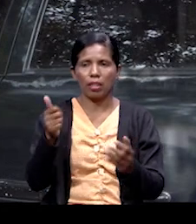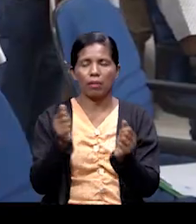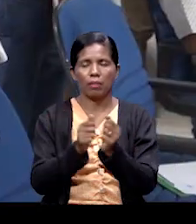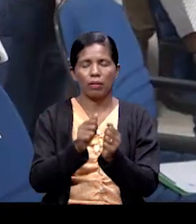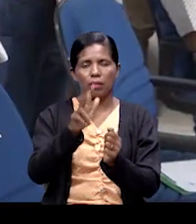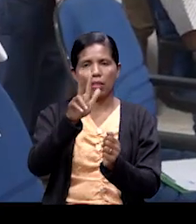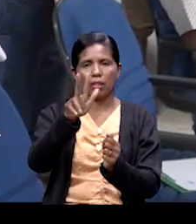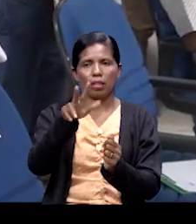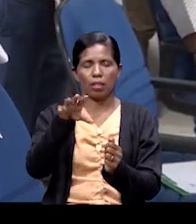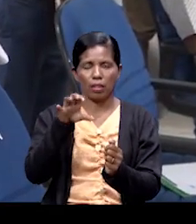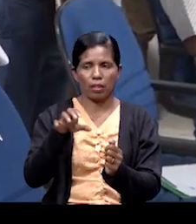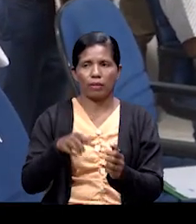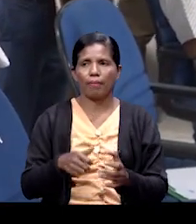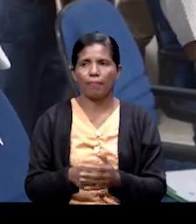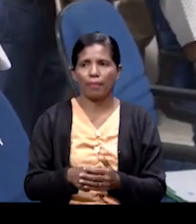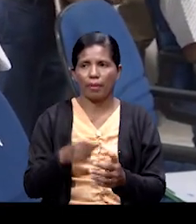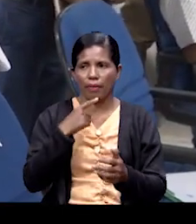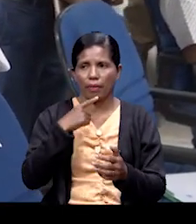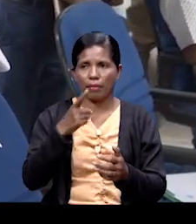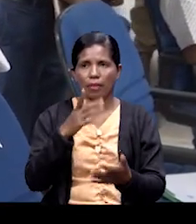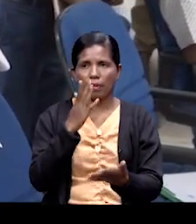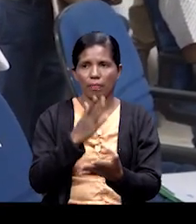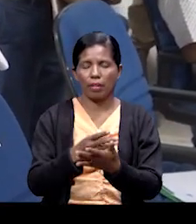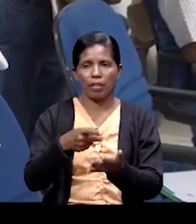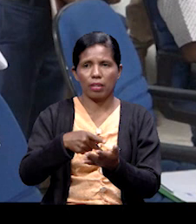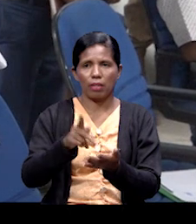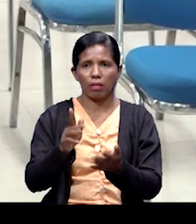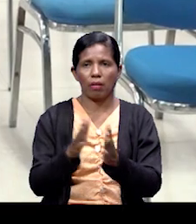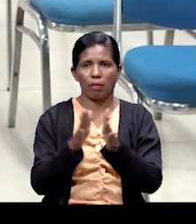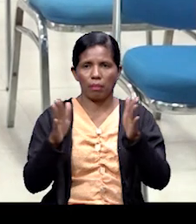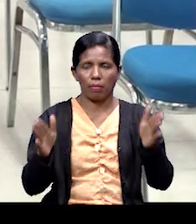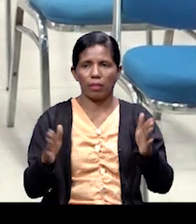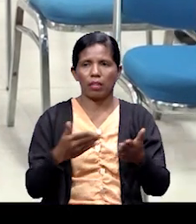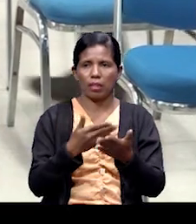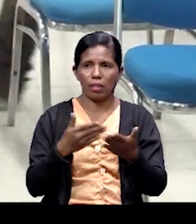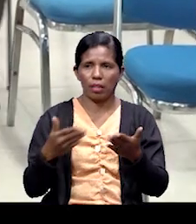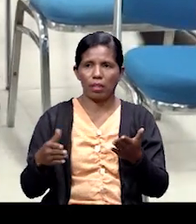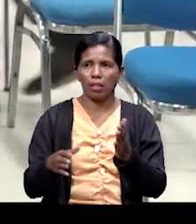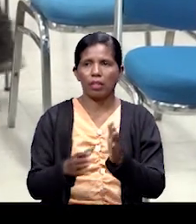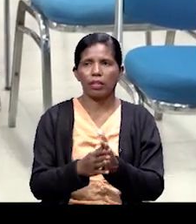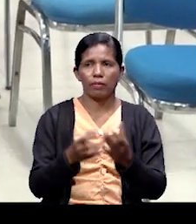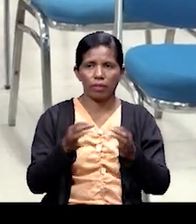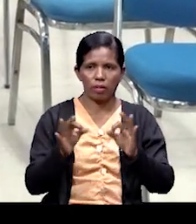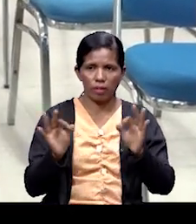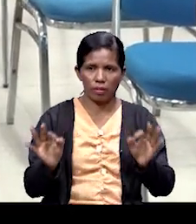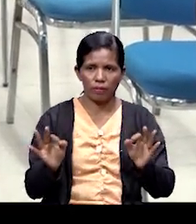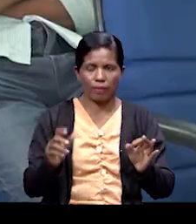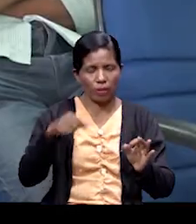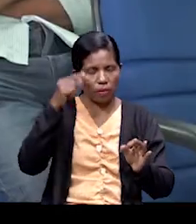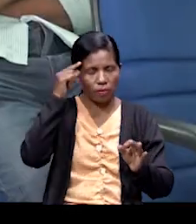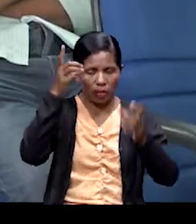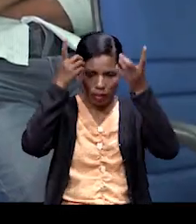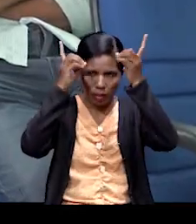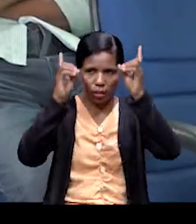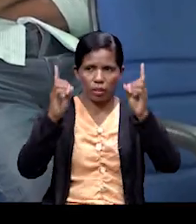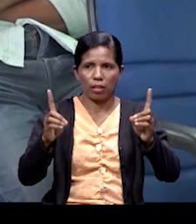unidades. Januário mostra teten a tu evita gastos nebe bot ba viatura sira nebe liona prazo utilização ma governo decide